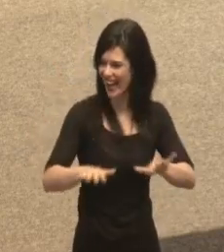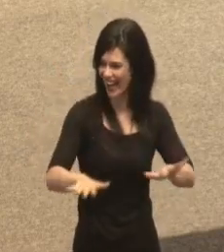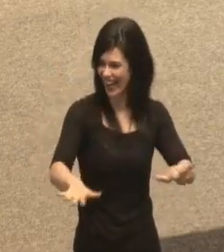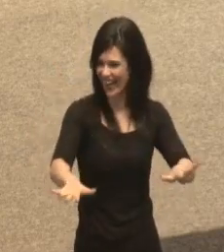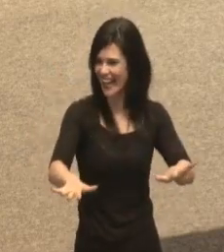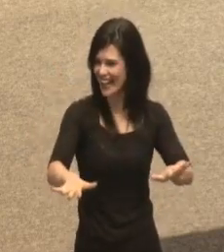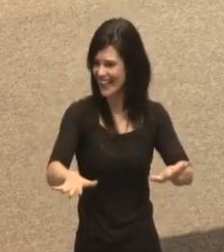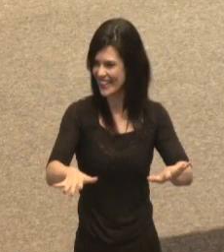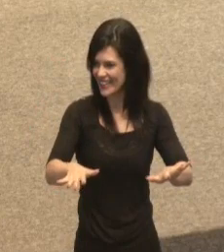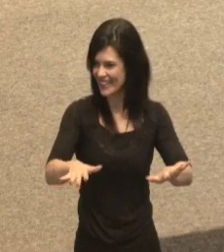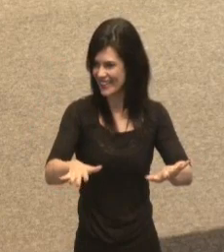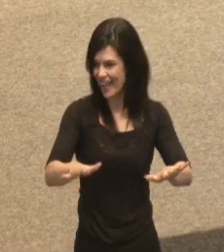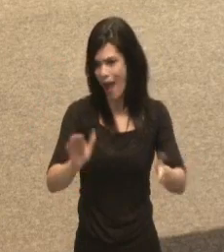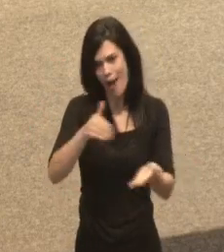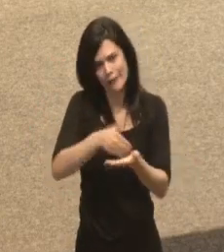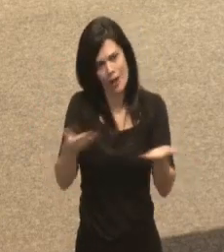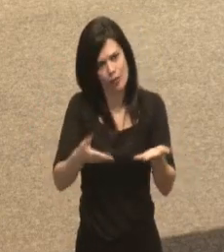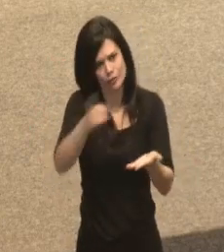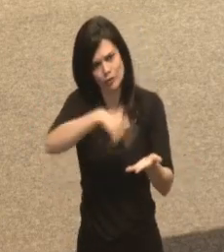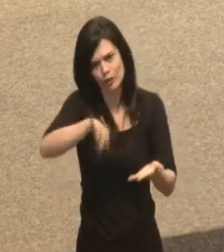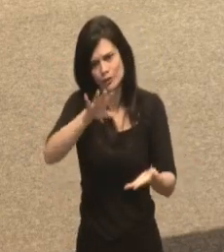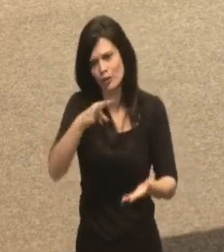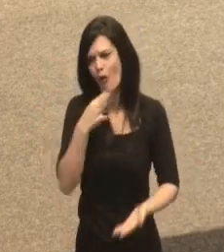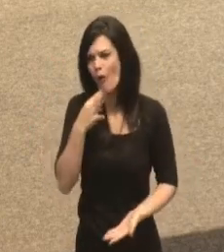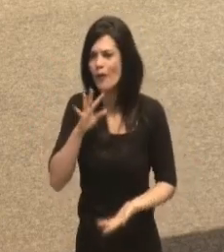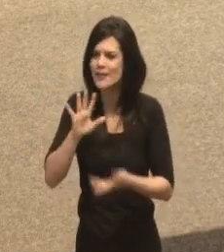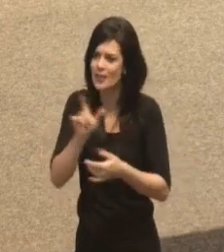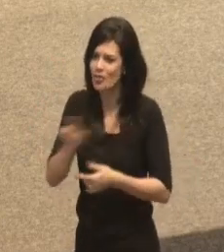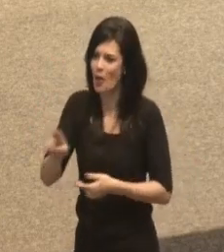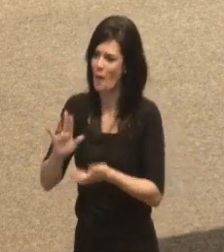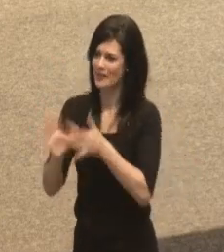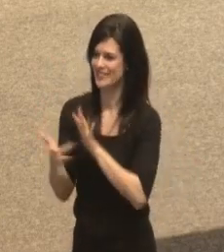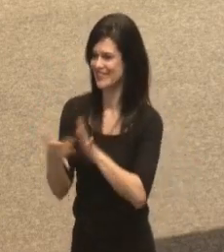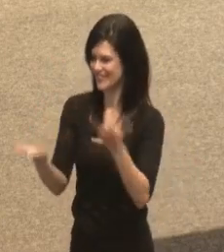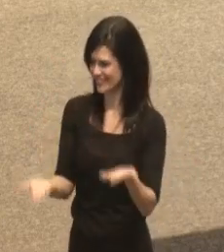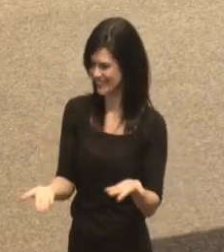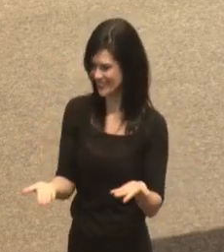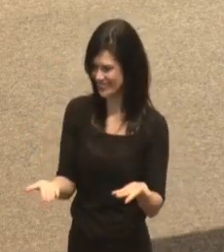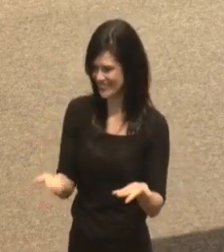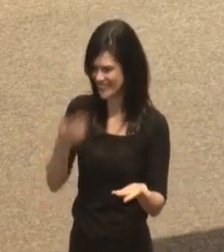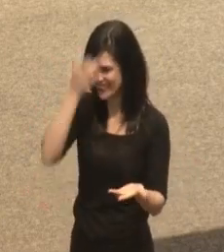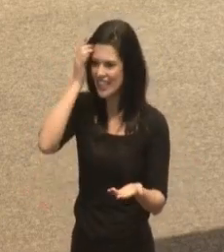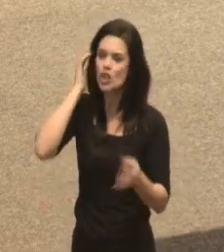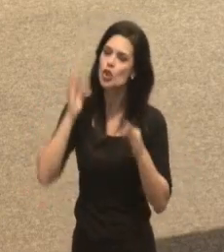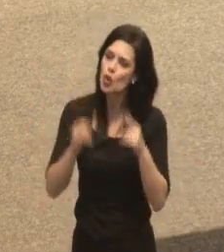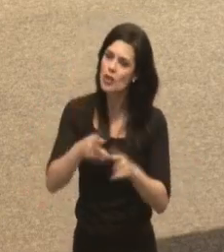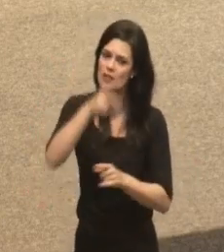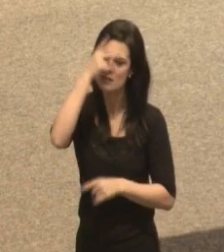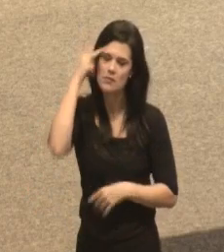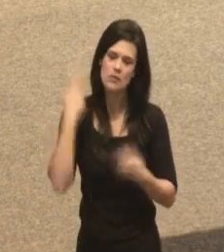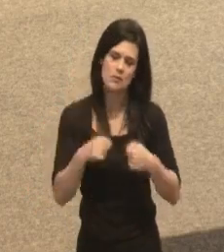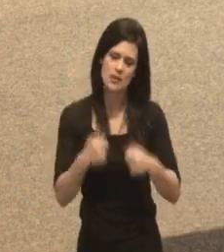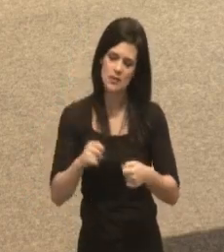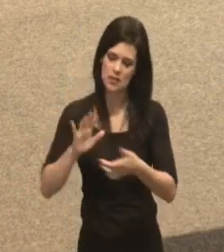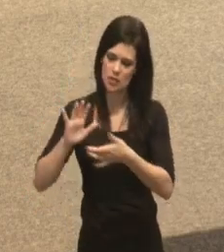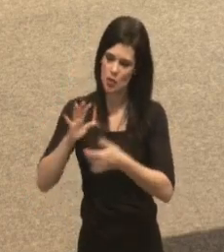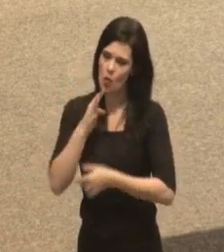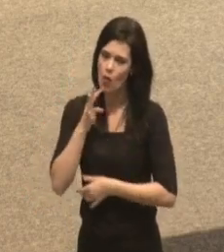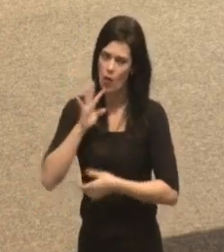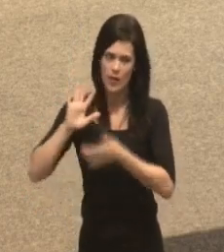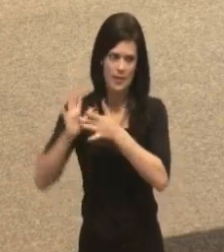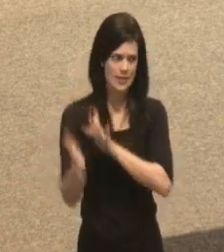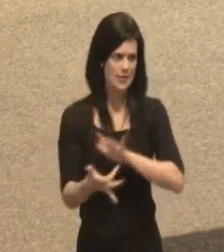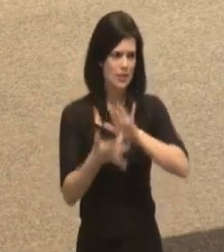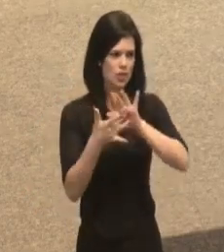Jesus conhecido de gentios, de judeus, de todos, de reis, homens, mulheres, crianças,